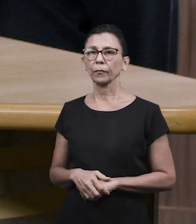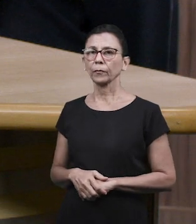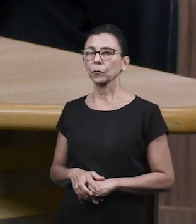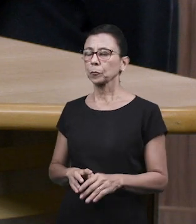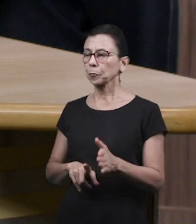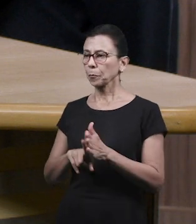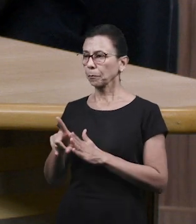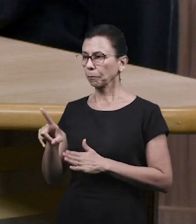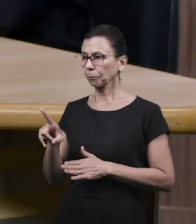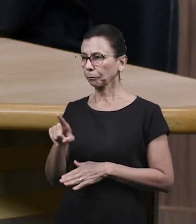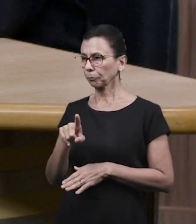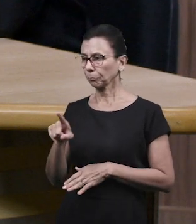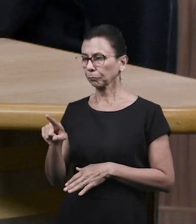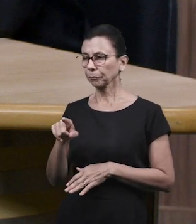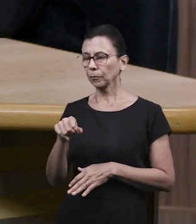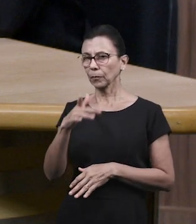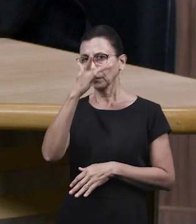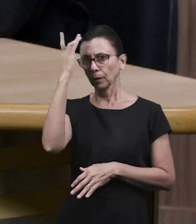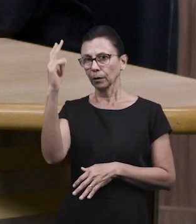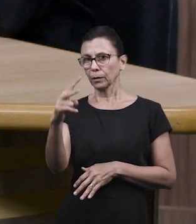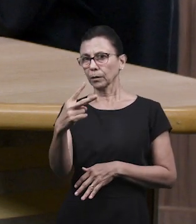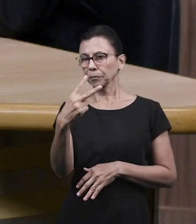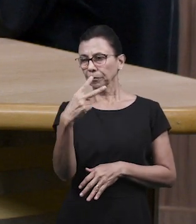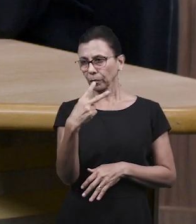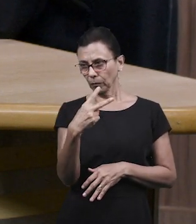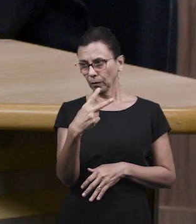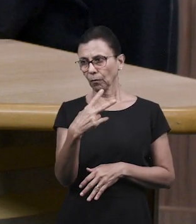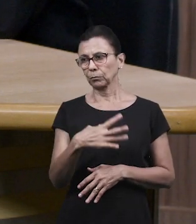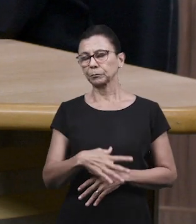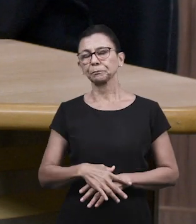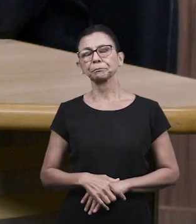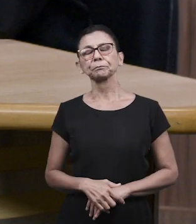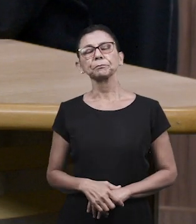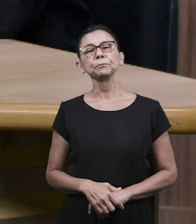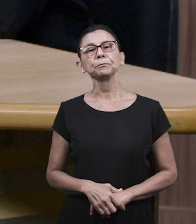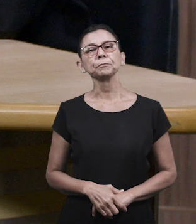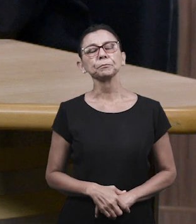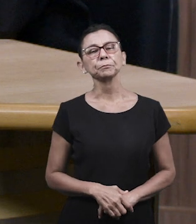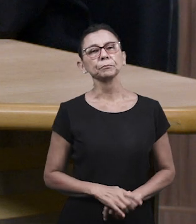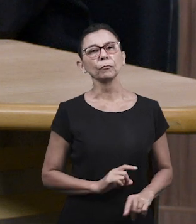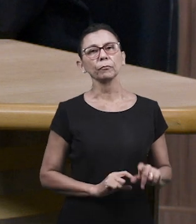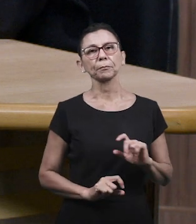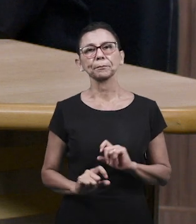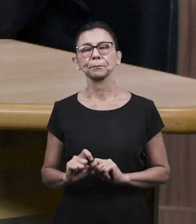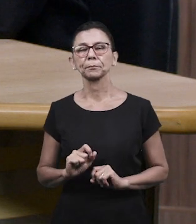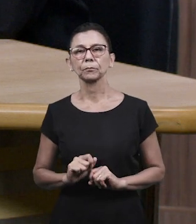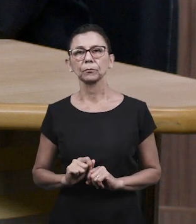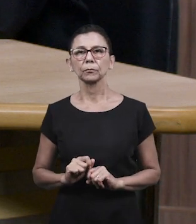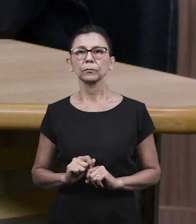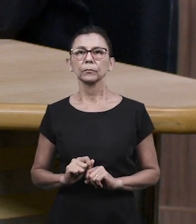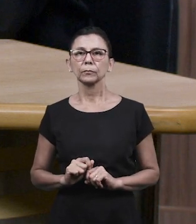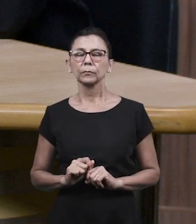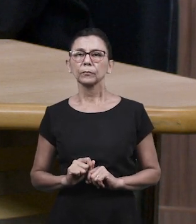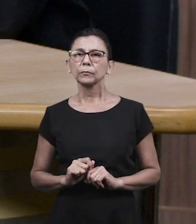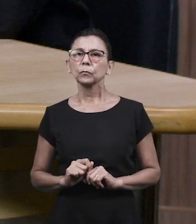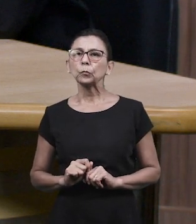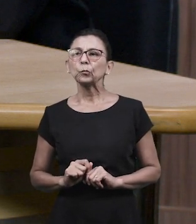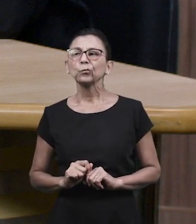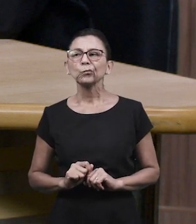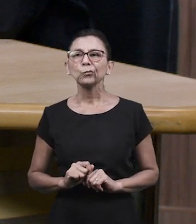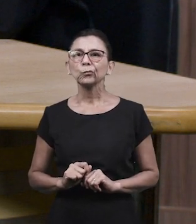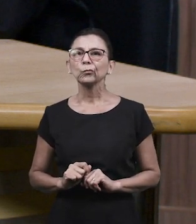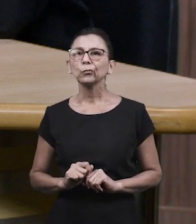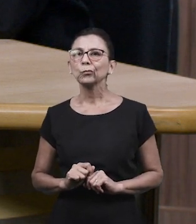temos irmãos que estão nos assistindo agora, estão participando aqui, e que ainda